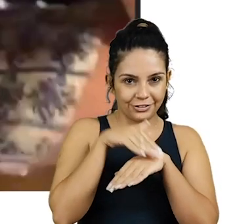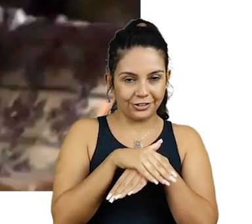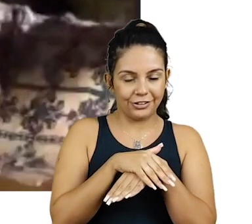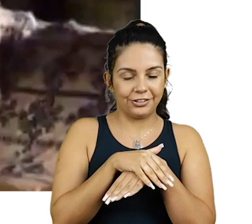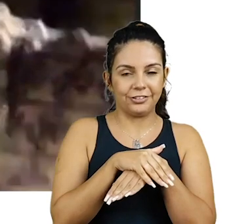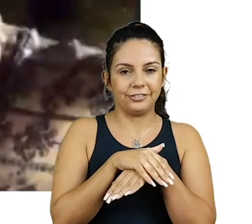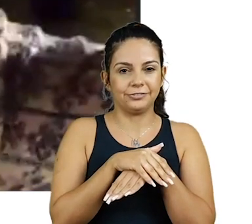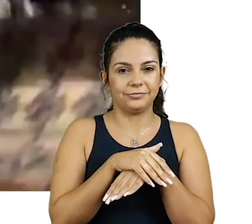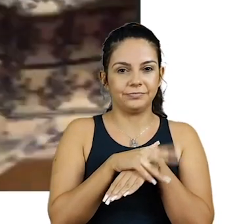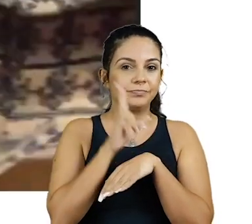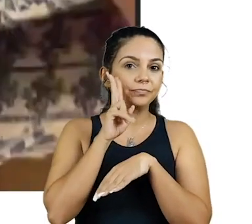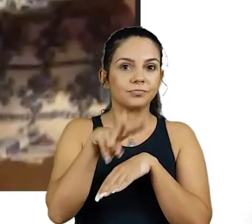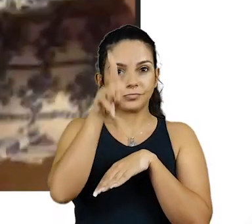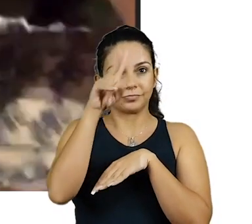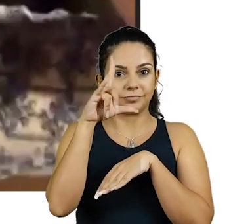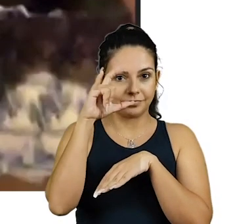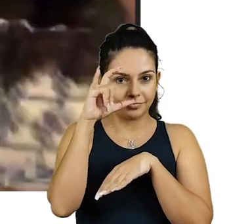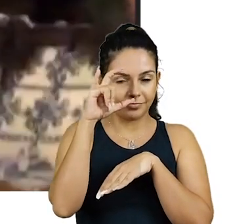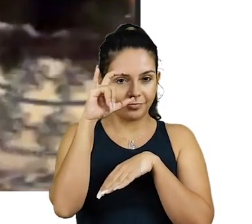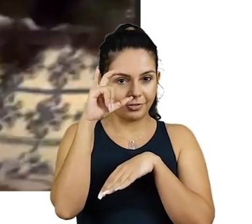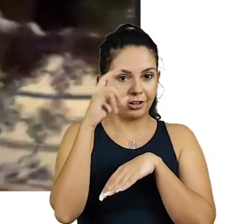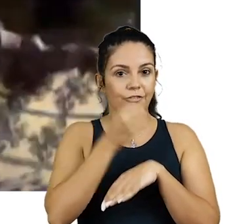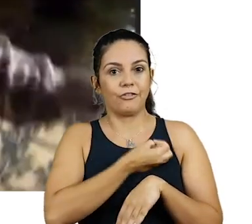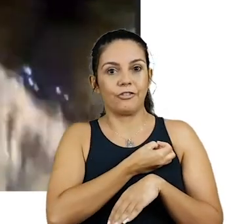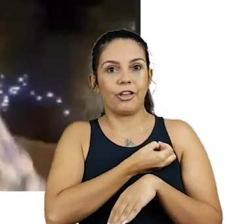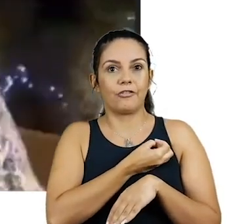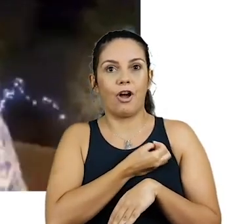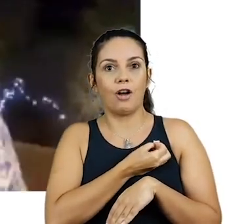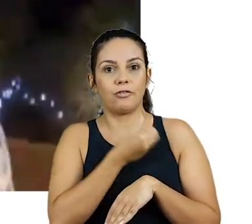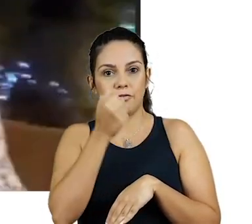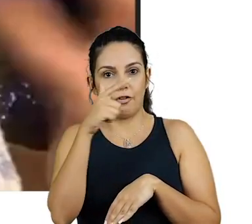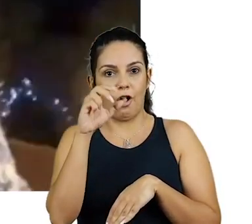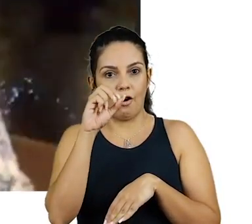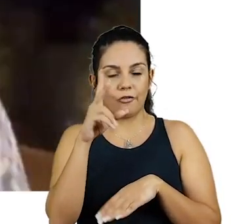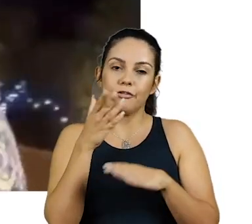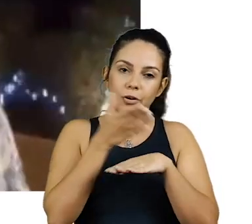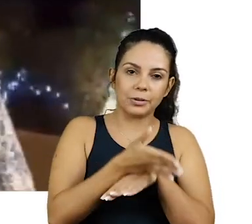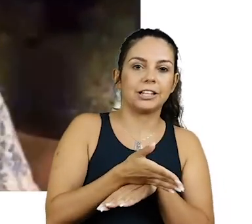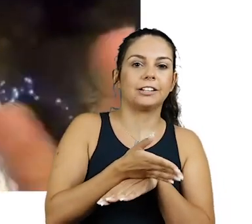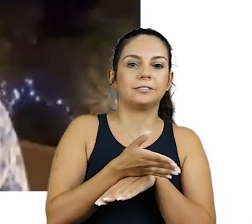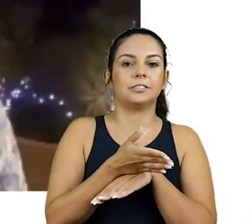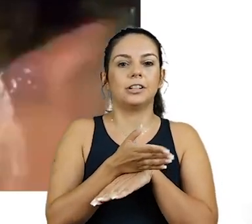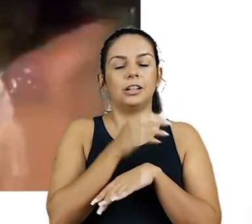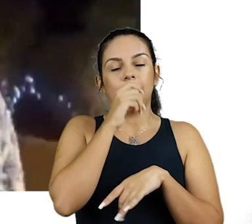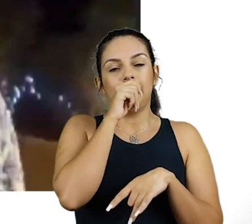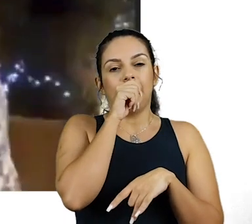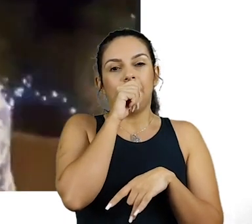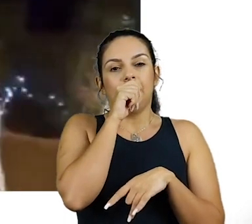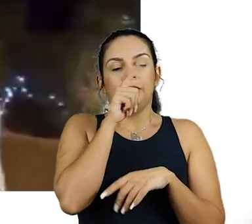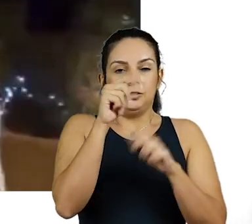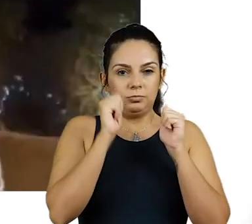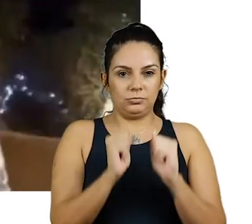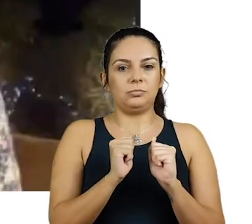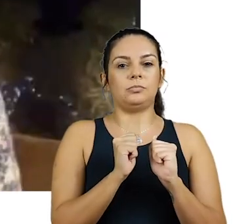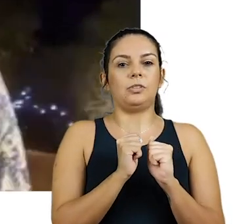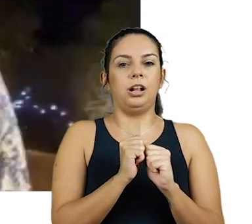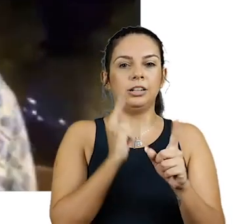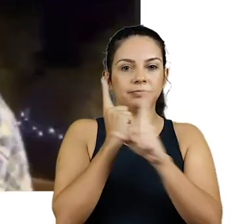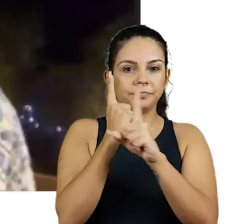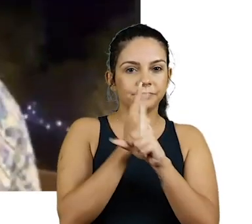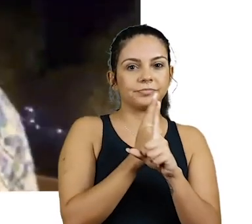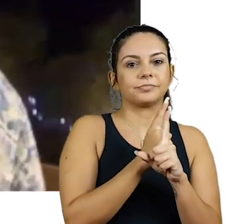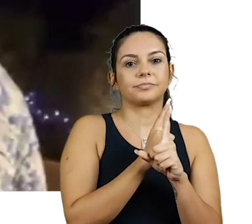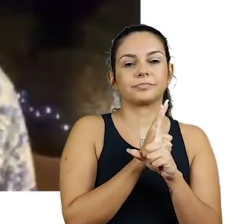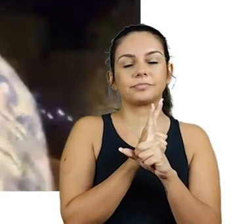cima no seu Instagram, bolinha, tô ao vivo. Aí vamos entrar, e você entra e você pode se deparar